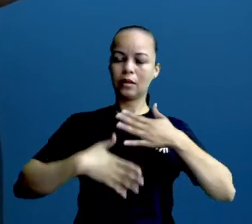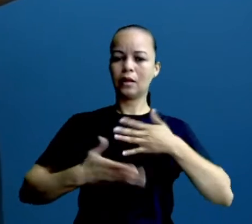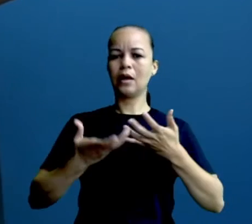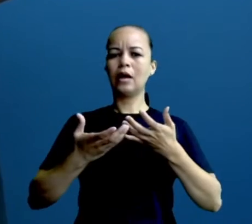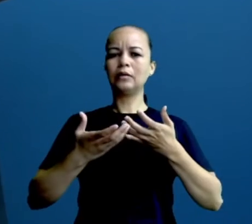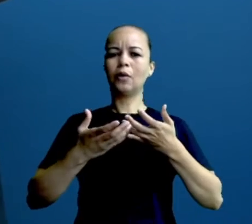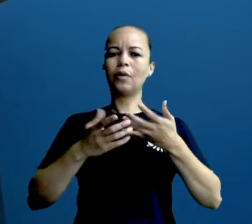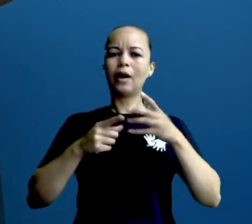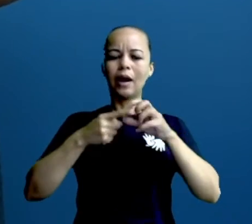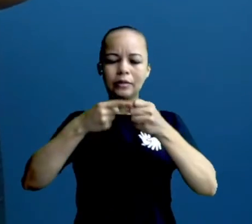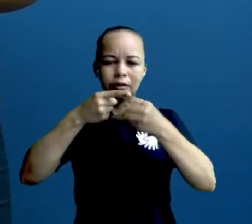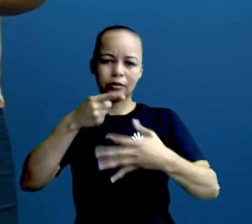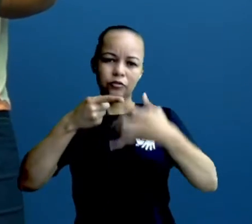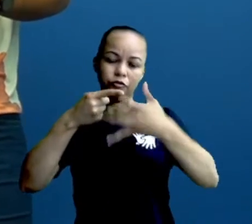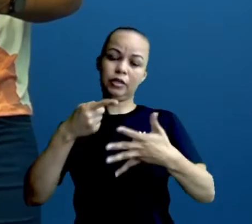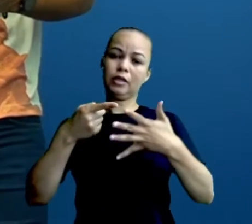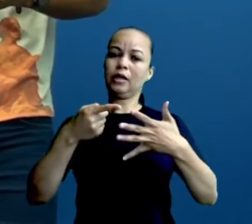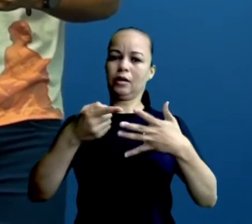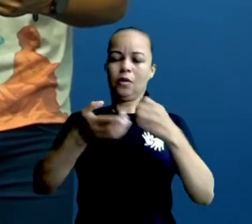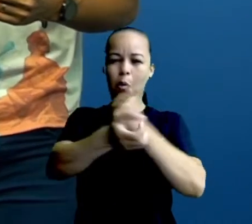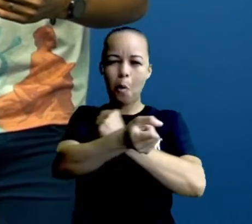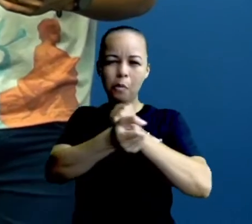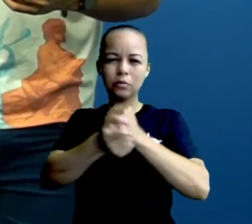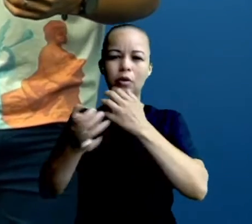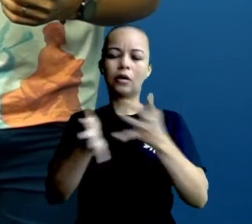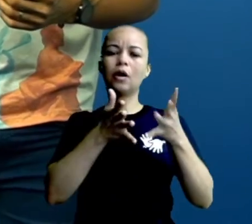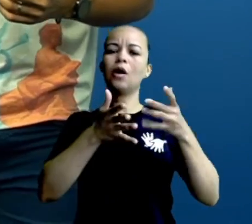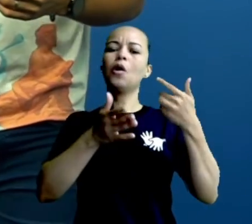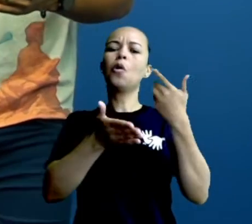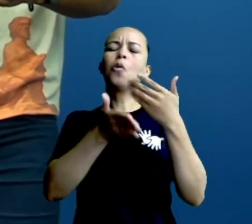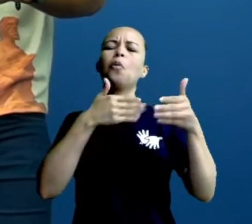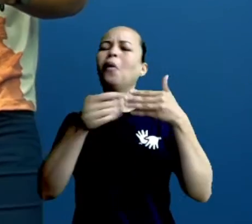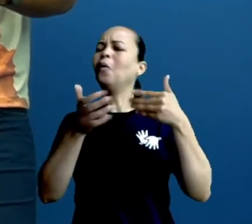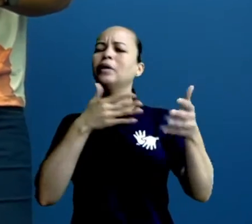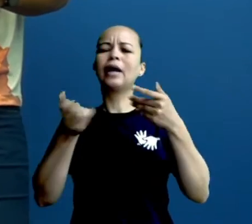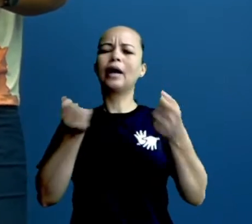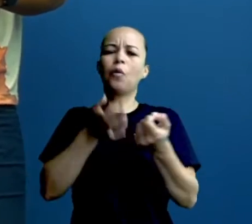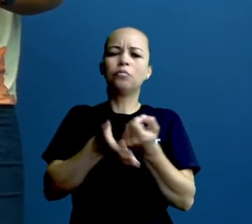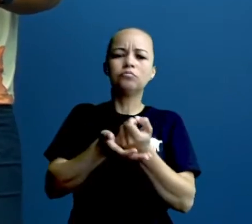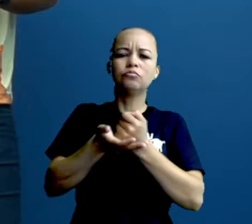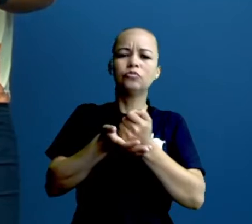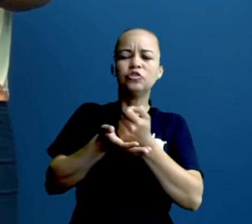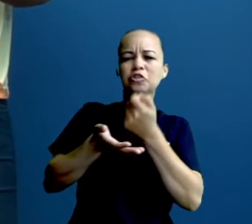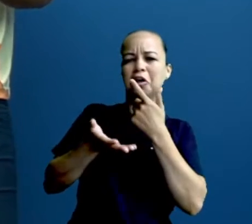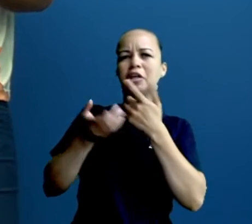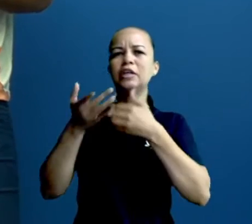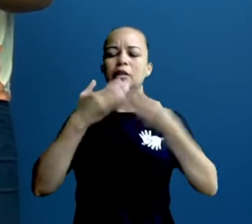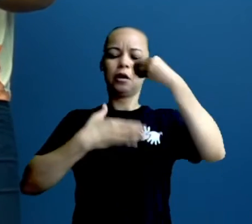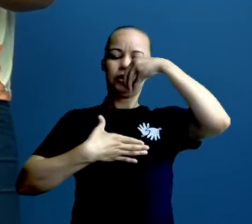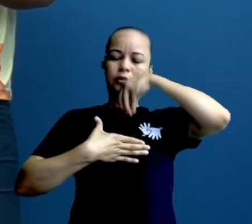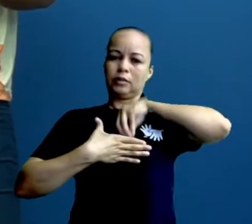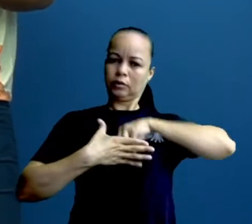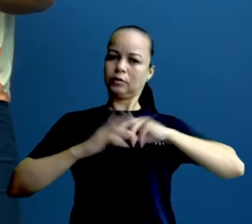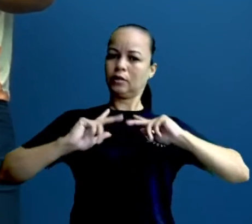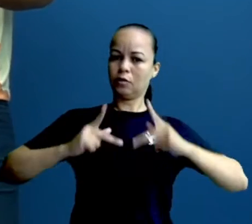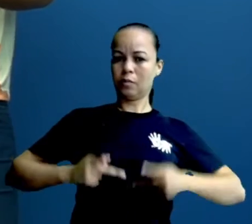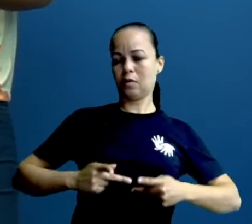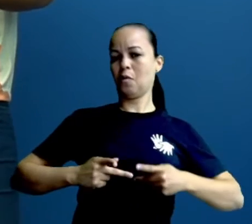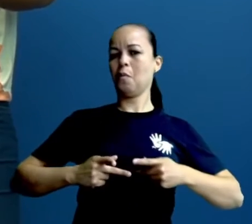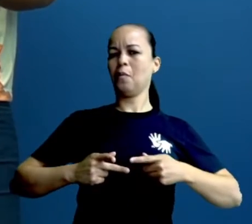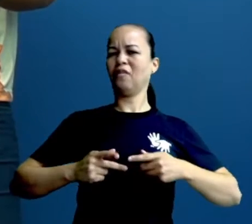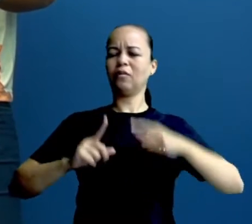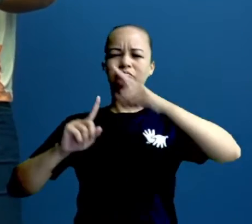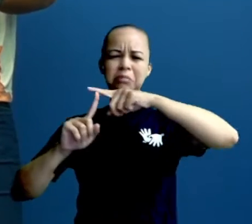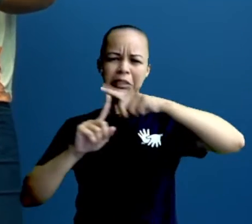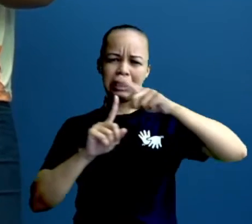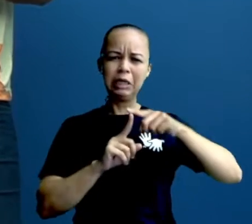como droga qualquer substância que, quando consumida, quando ingerida pelos seres humanos, provocam algum